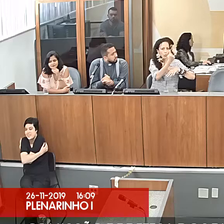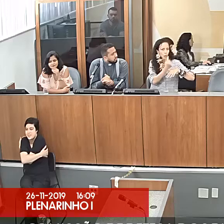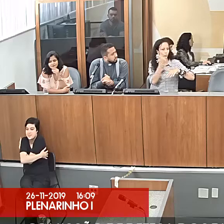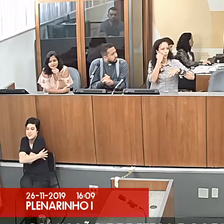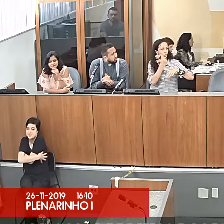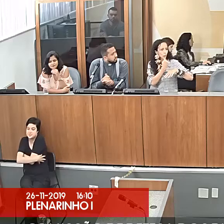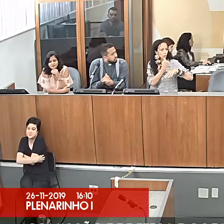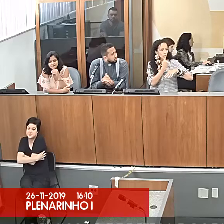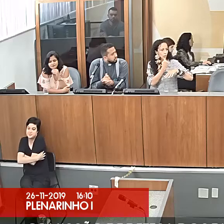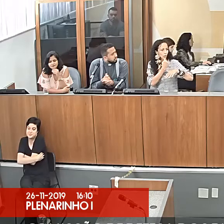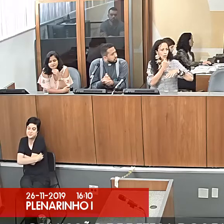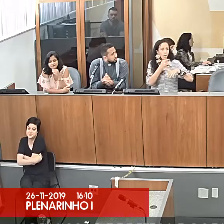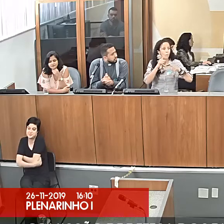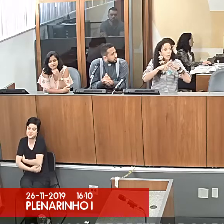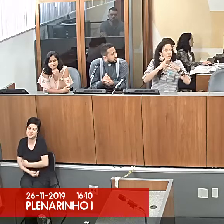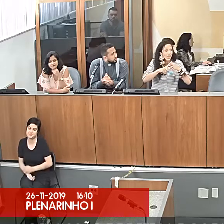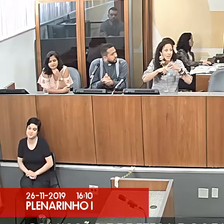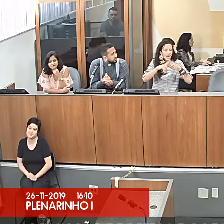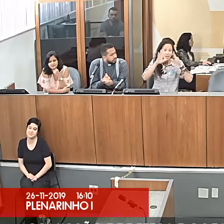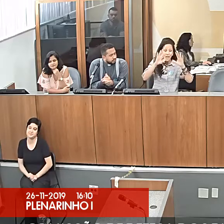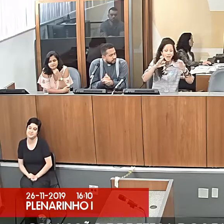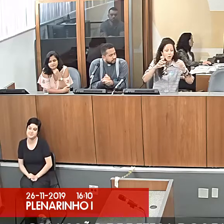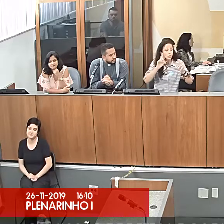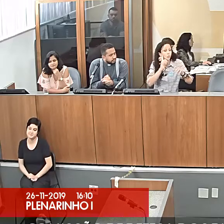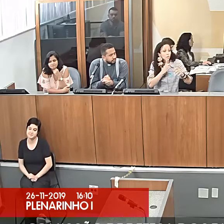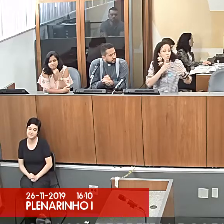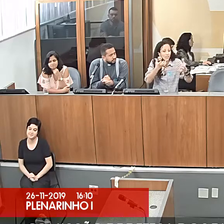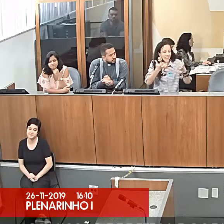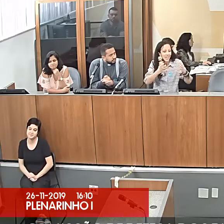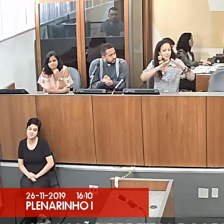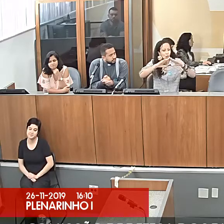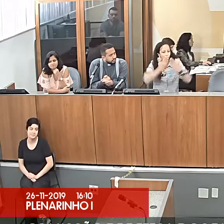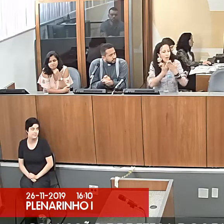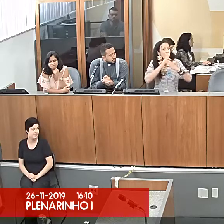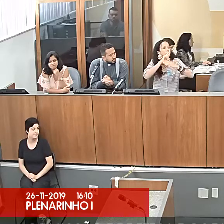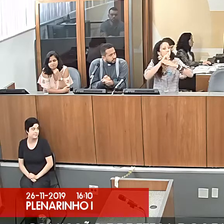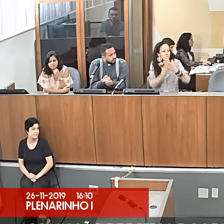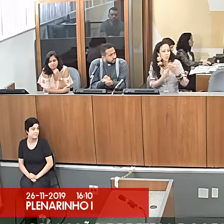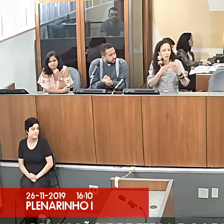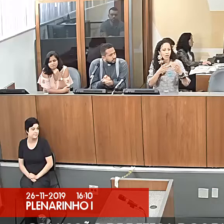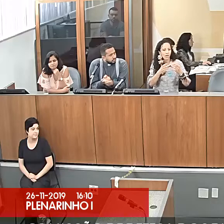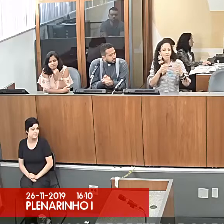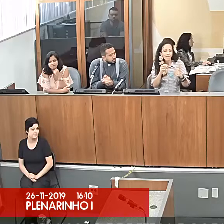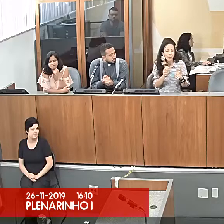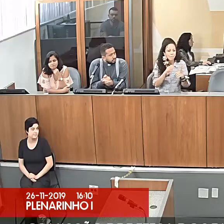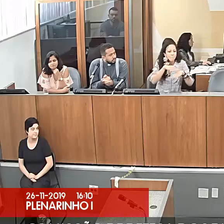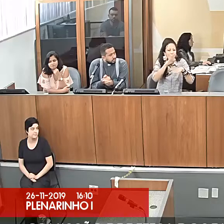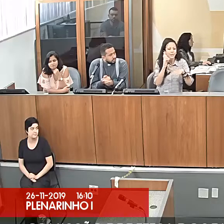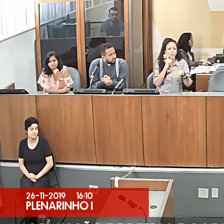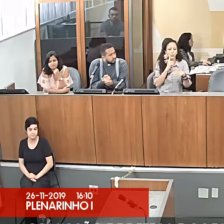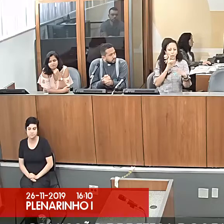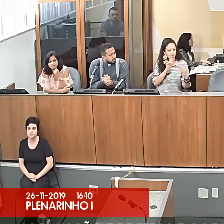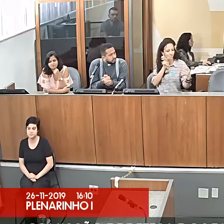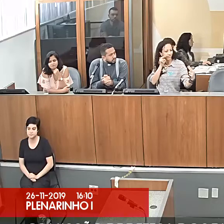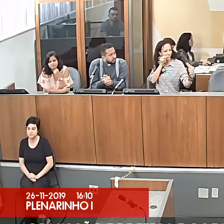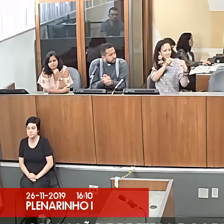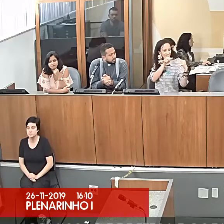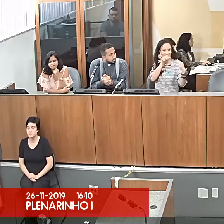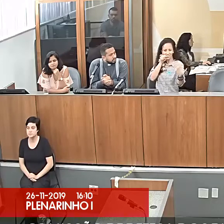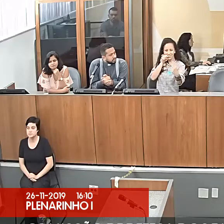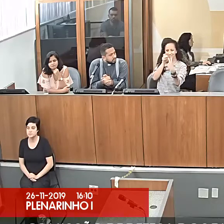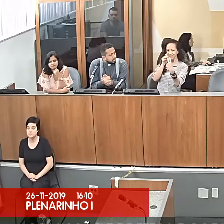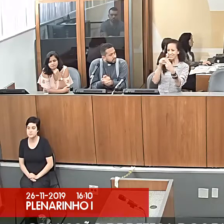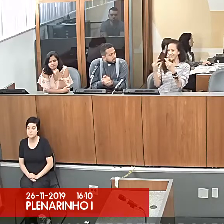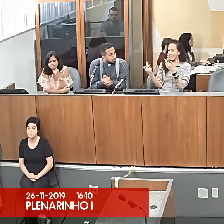Um aluno surdo numa sala repleta de alunos ouvintes e ele sozinho. Os surdos querem uma escola bilíngue para que